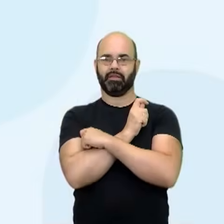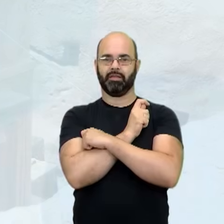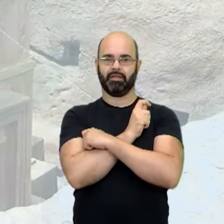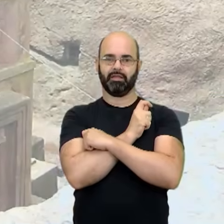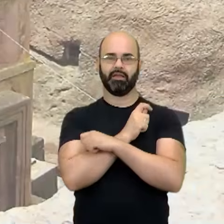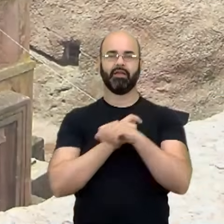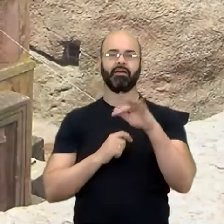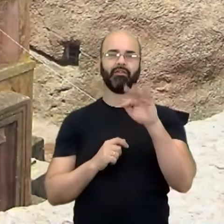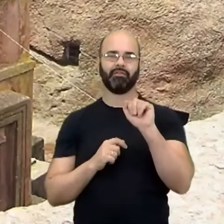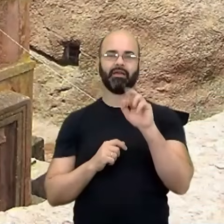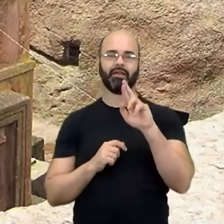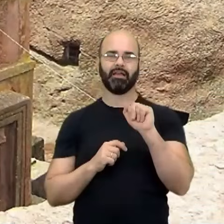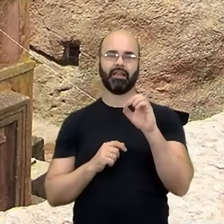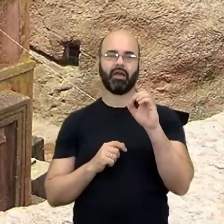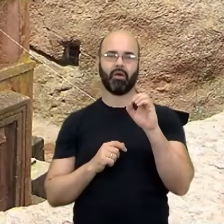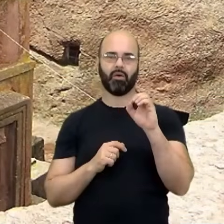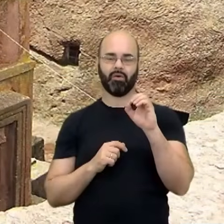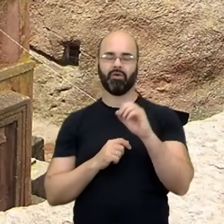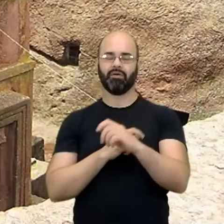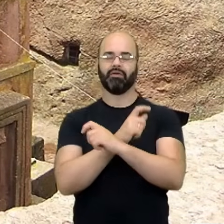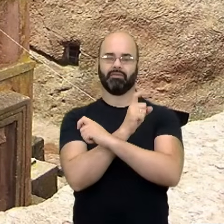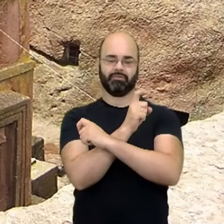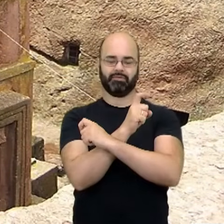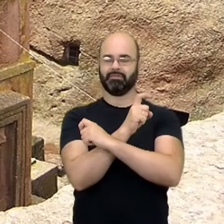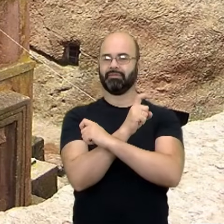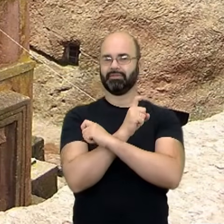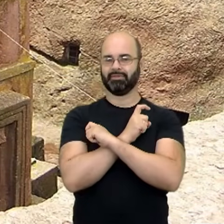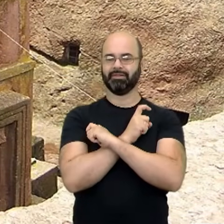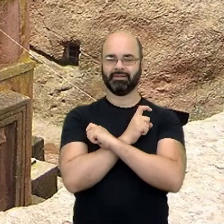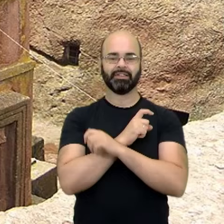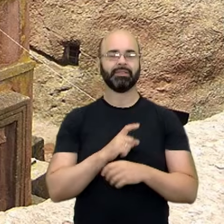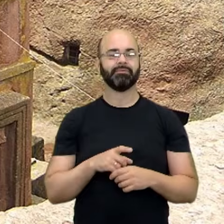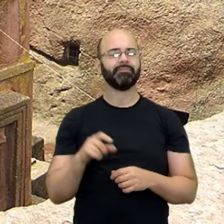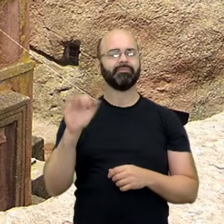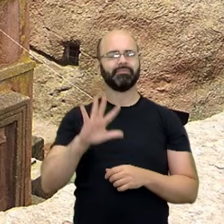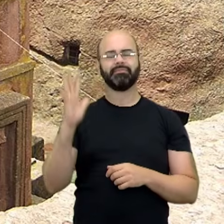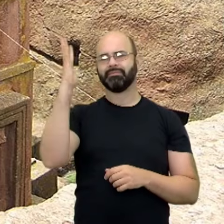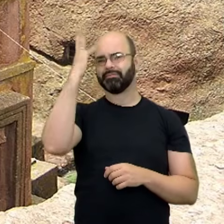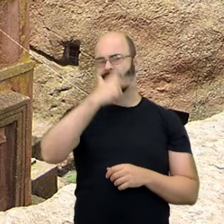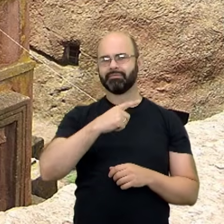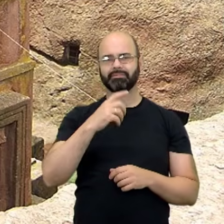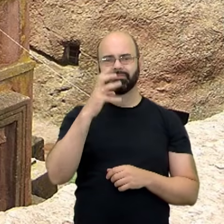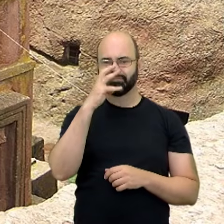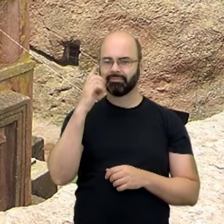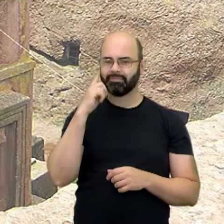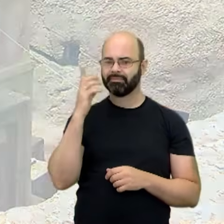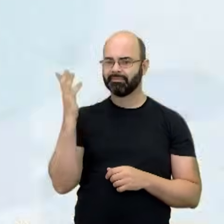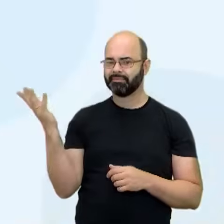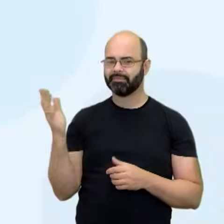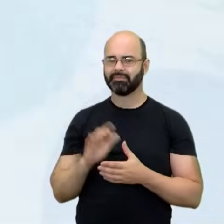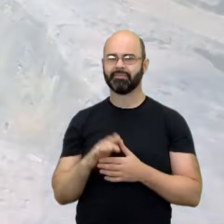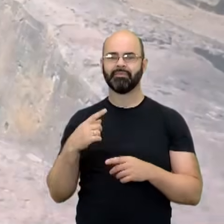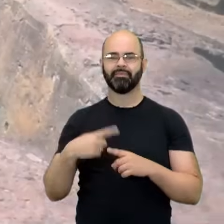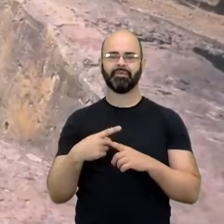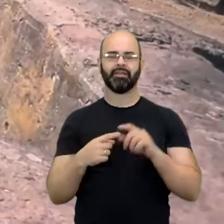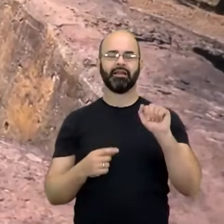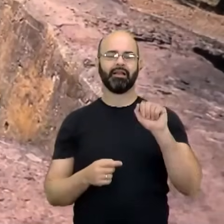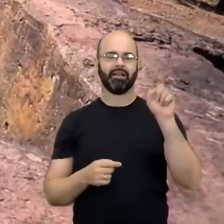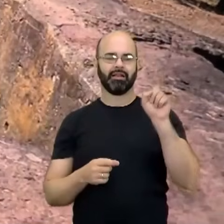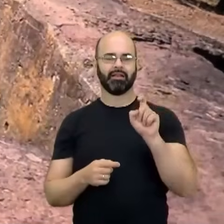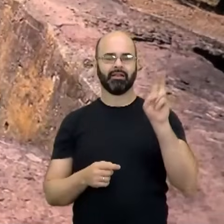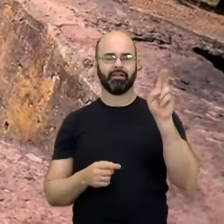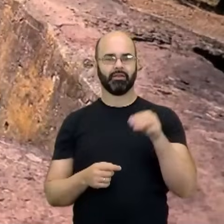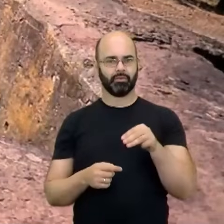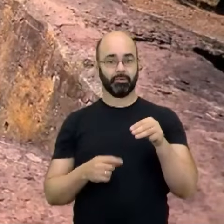faraós no Egito. E aí eles foram dominados. Essa imagem eu acho tão incrível, Elaine, porque olha só, no reino Aksum, eu vou mostrar essa